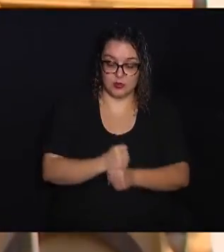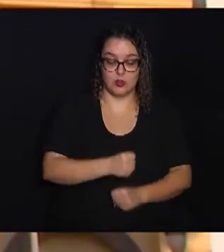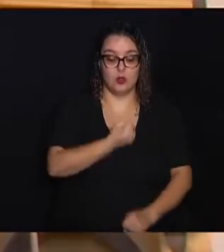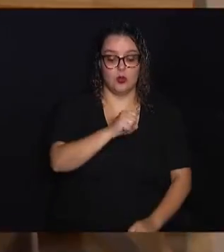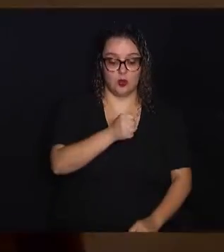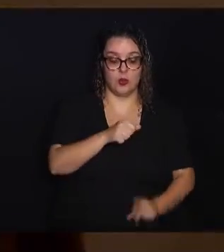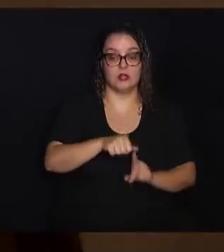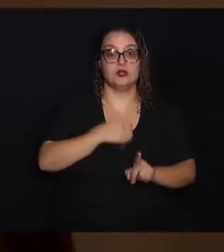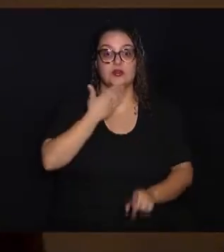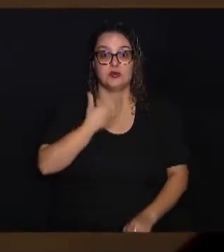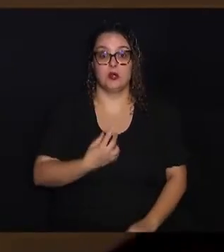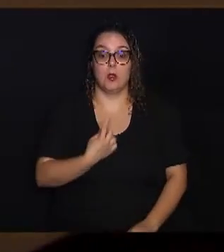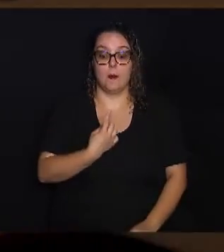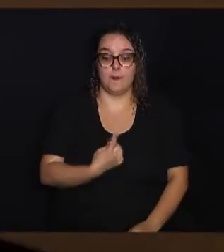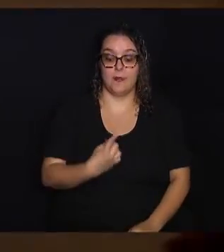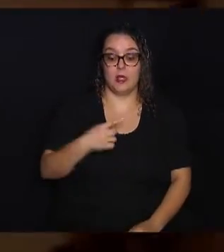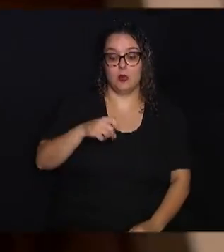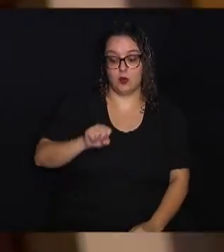de dezembro de